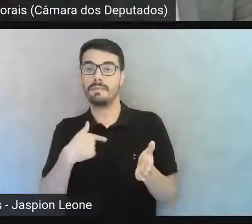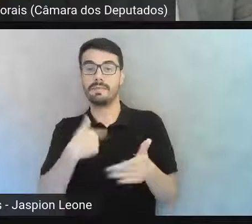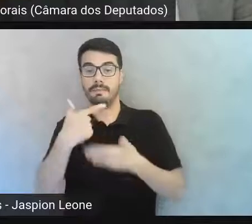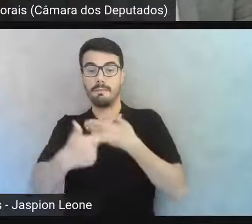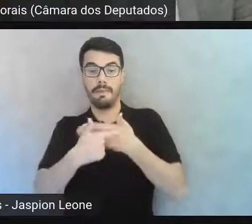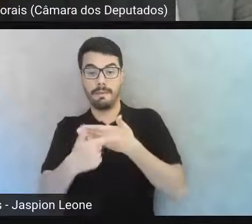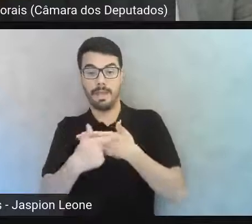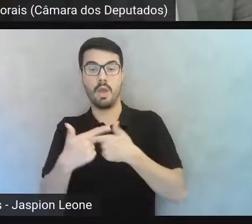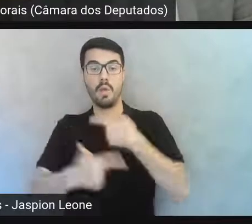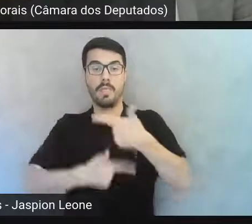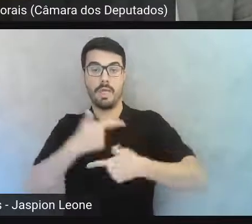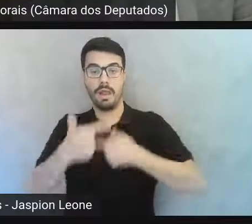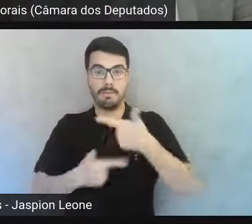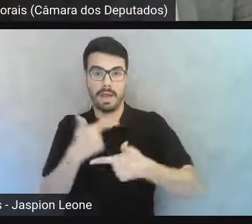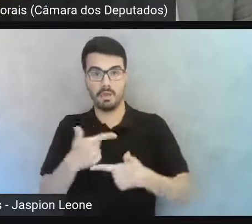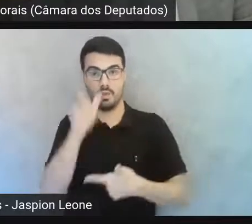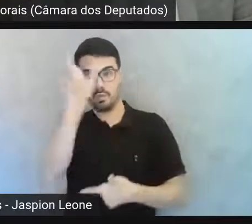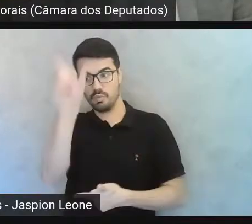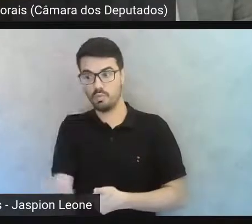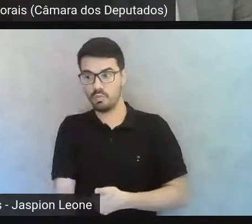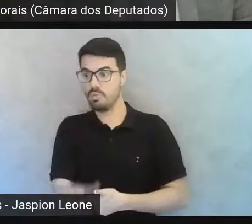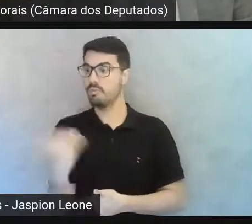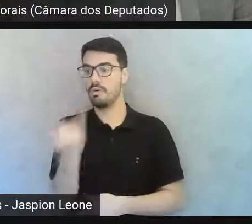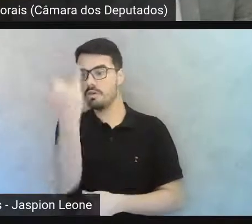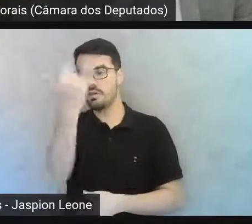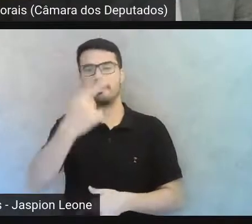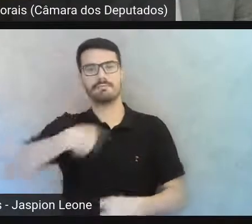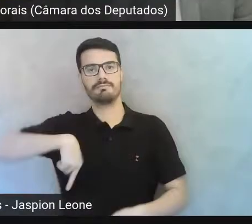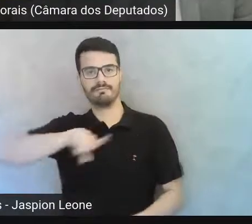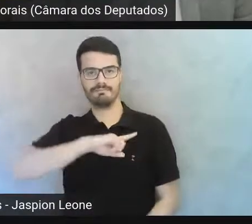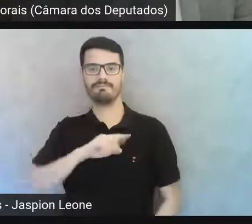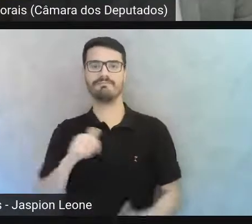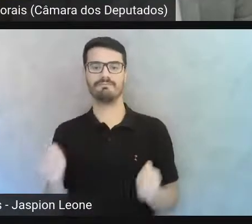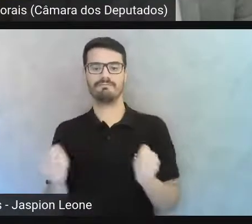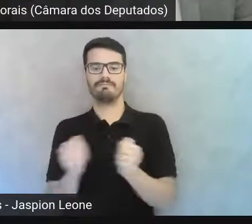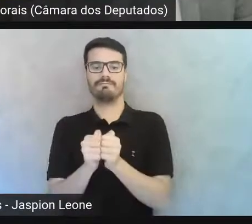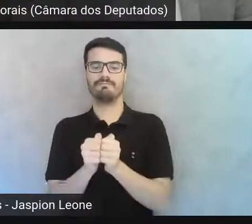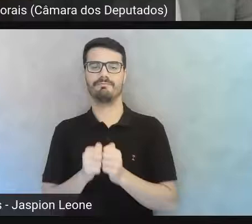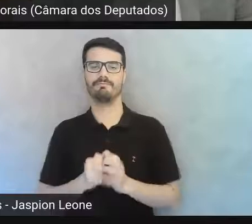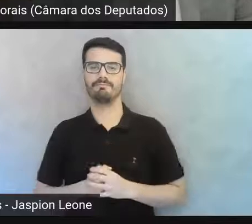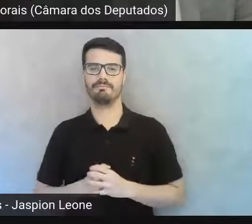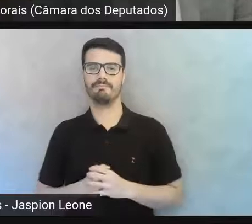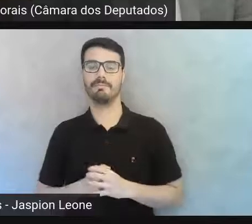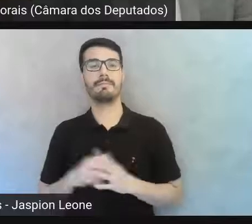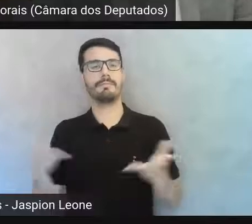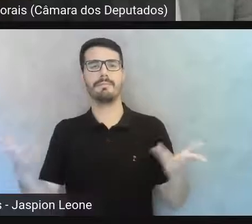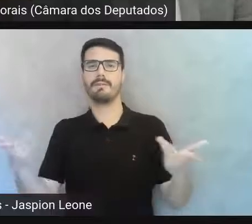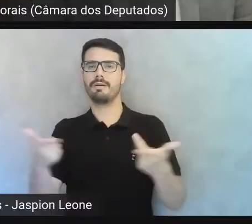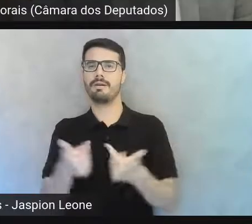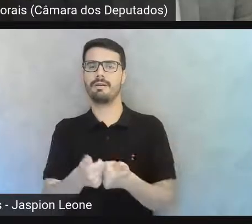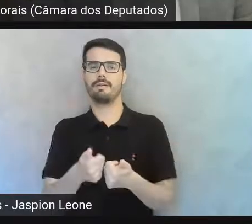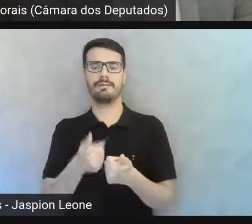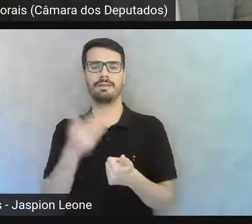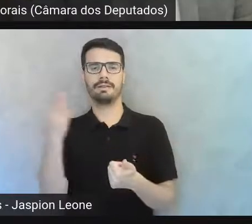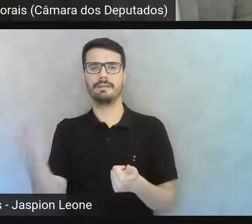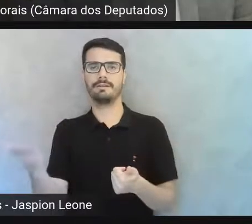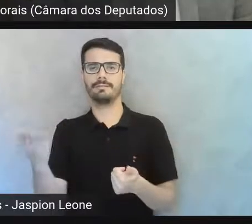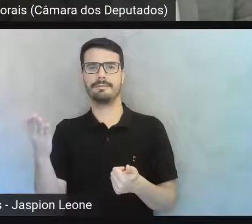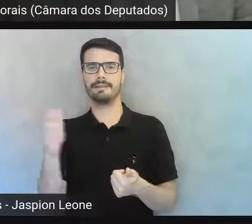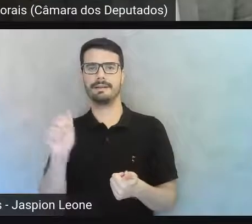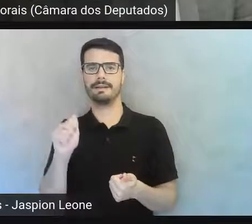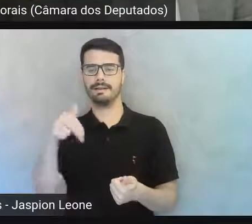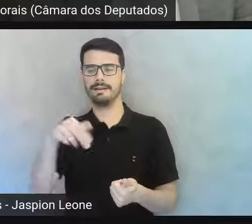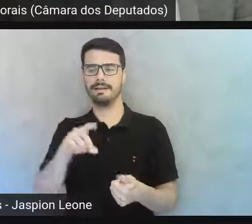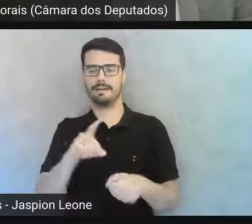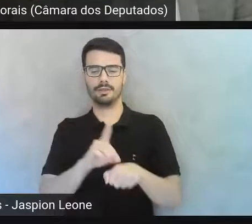mãos juntas hoje, eu entendo isso. Opa, maravilha, doutora Andréa. Eu fico feliz em ouvir essas